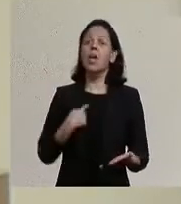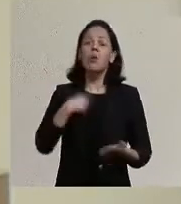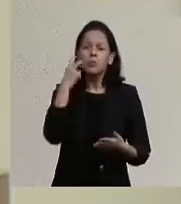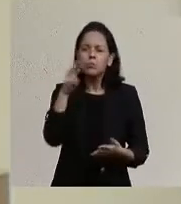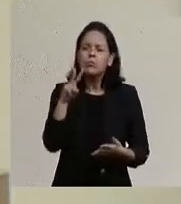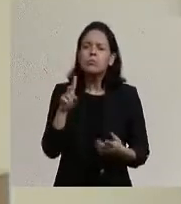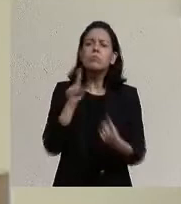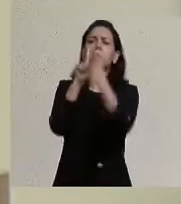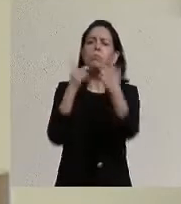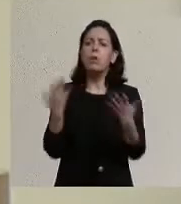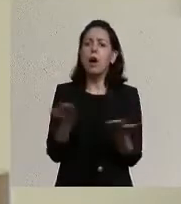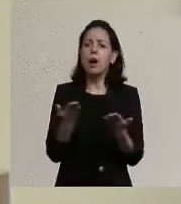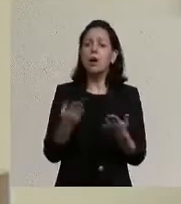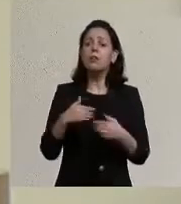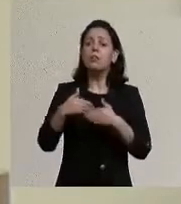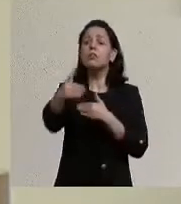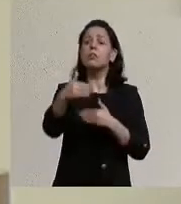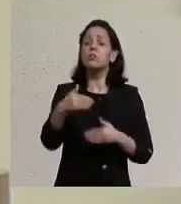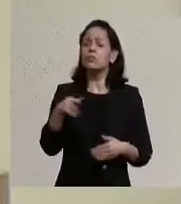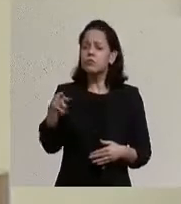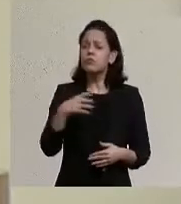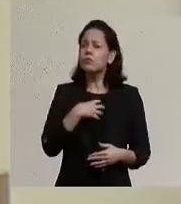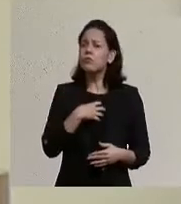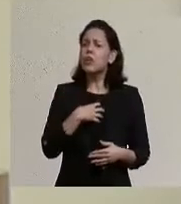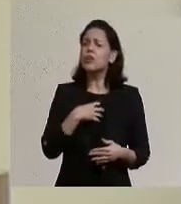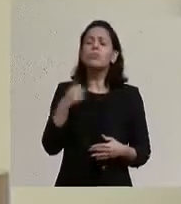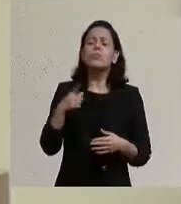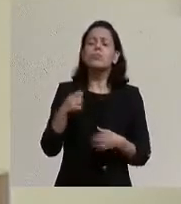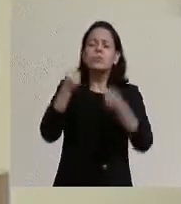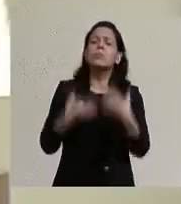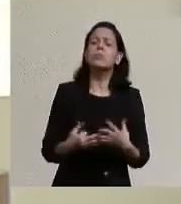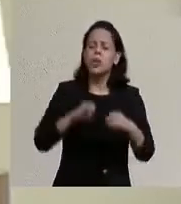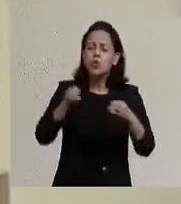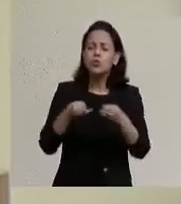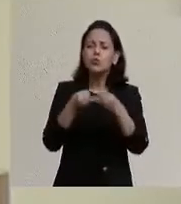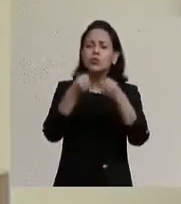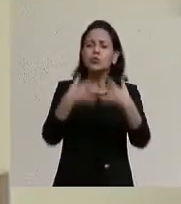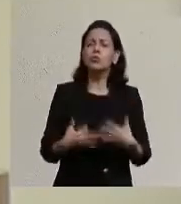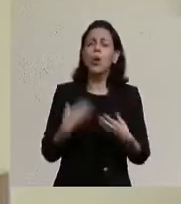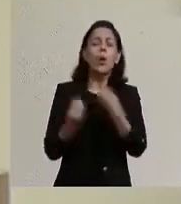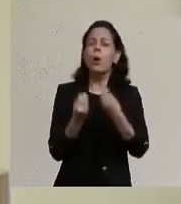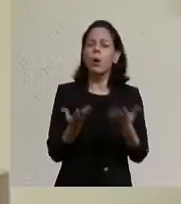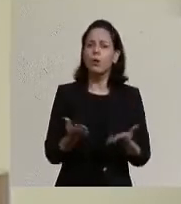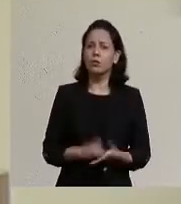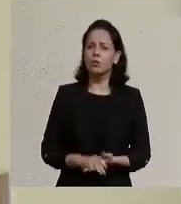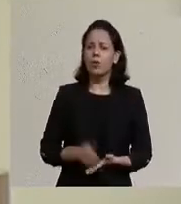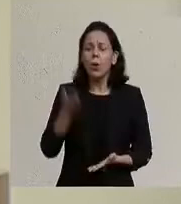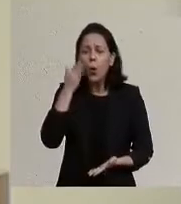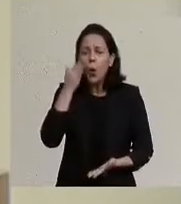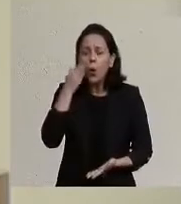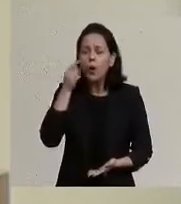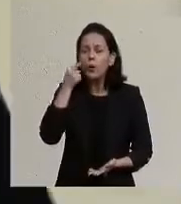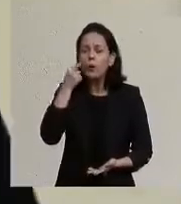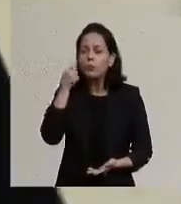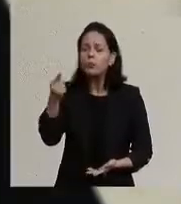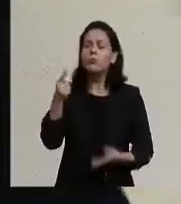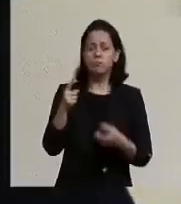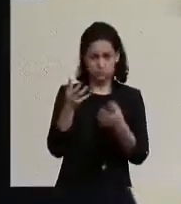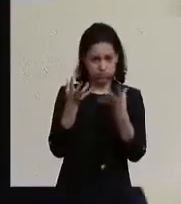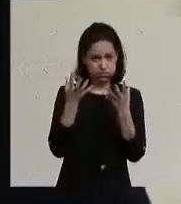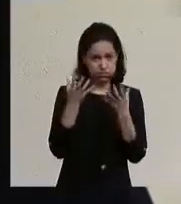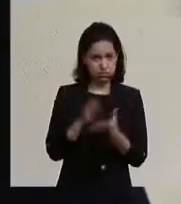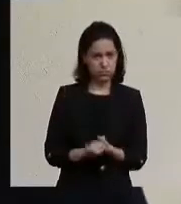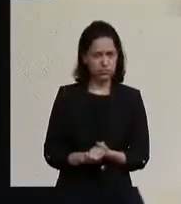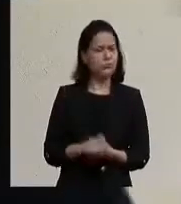ver o que é que você vai como você vai se justificar sobre isso eu tenho certeza